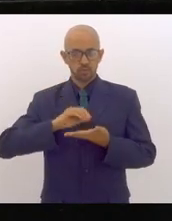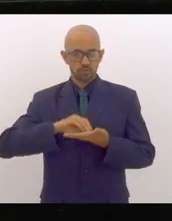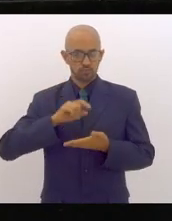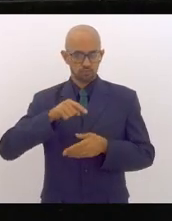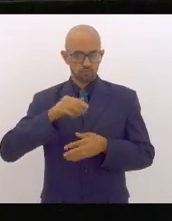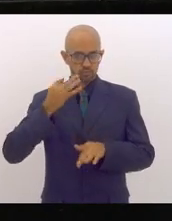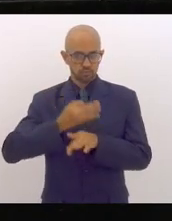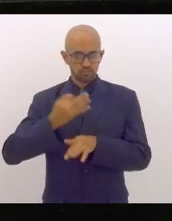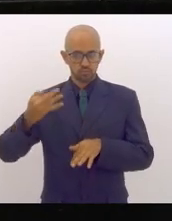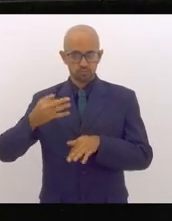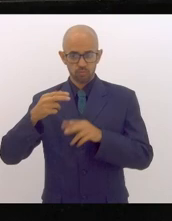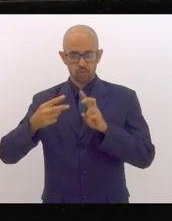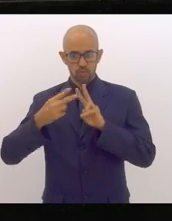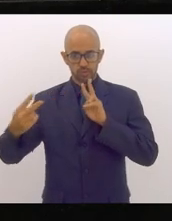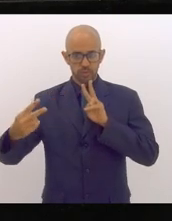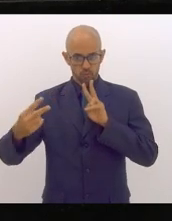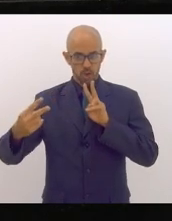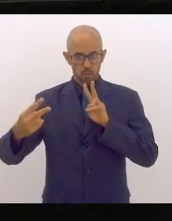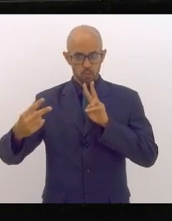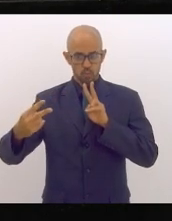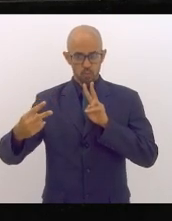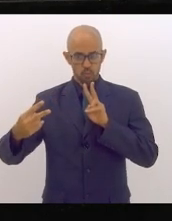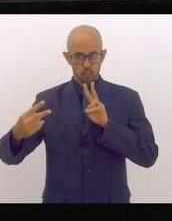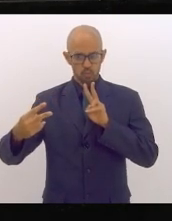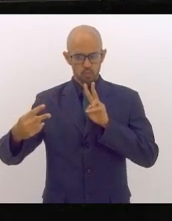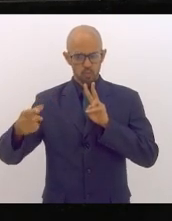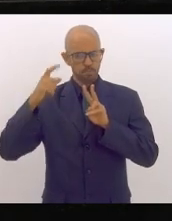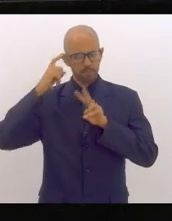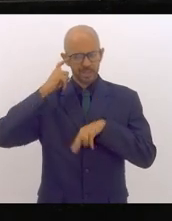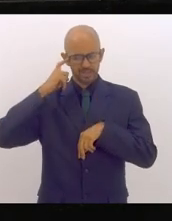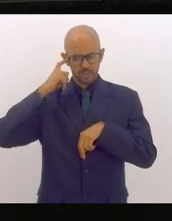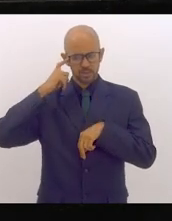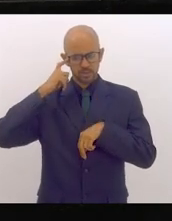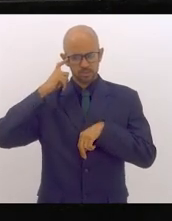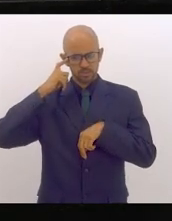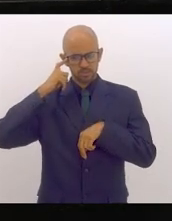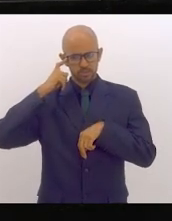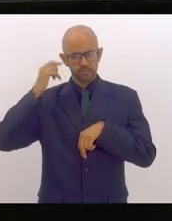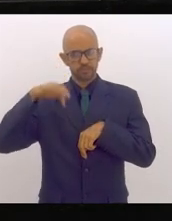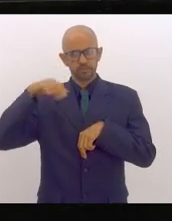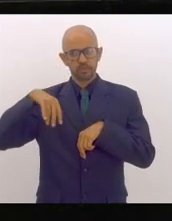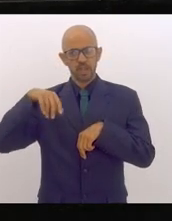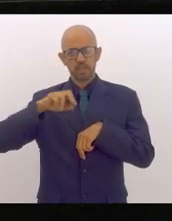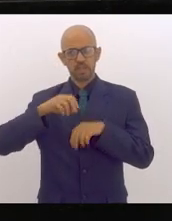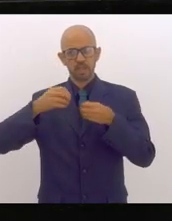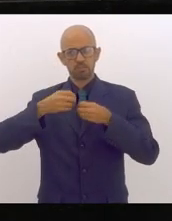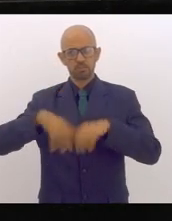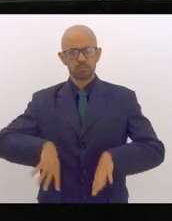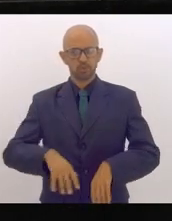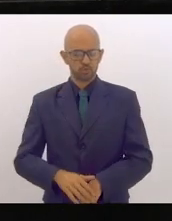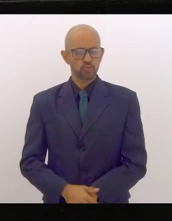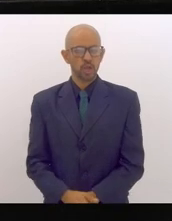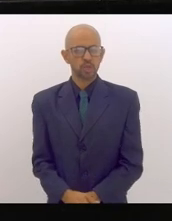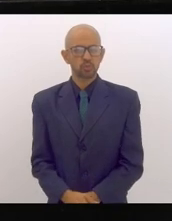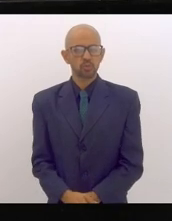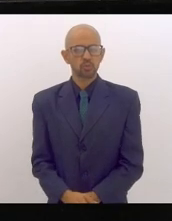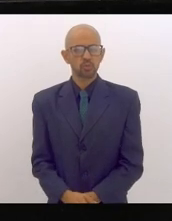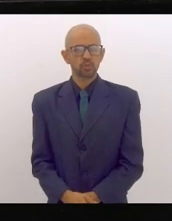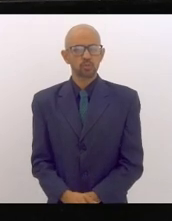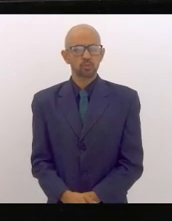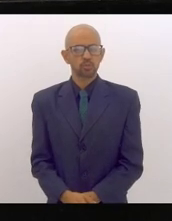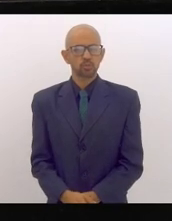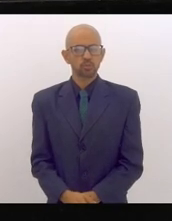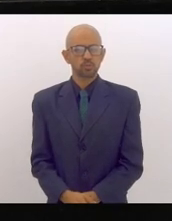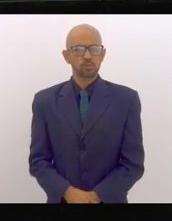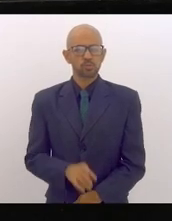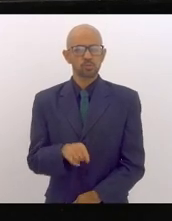estão remotamente, parassem para refletir. Quem está sendo prejudicado nesse momento?